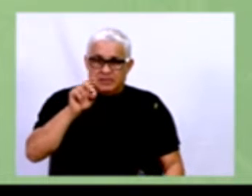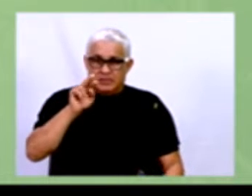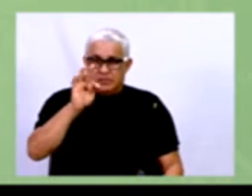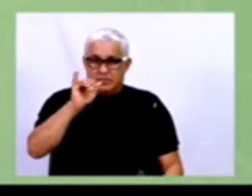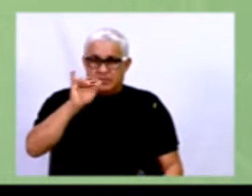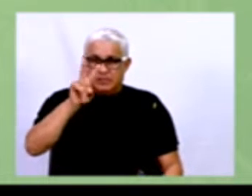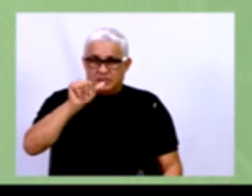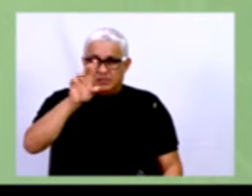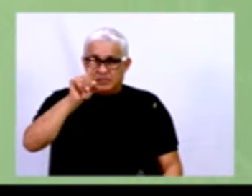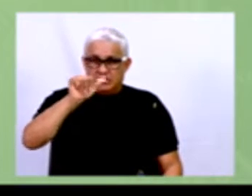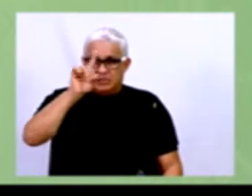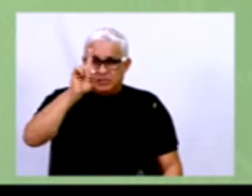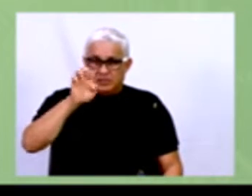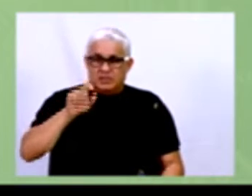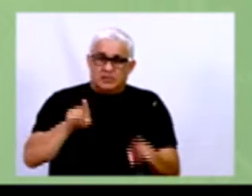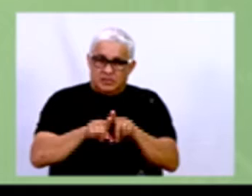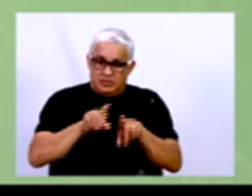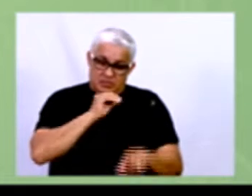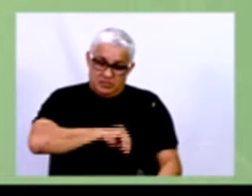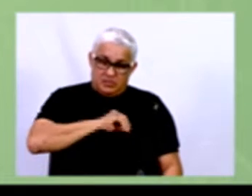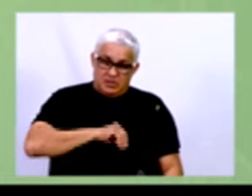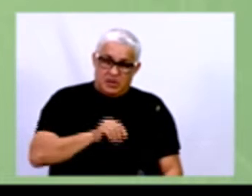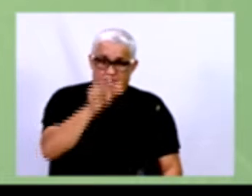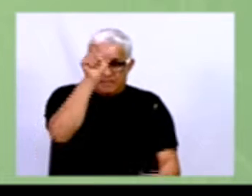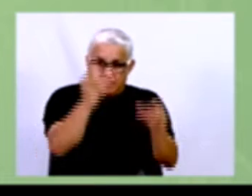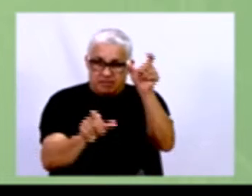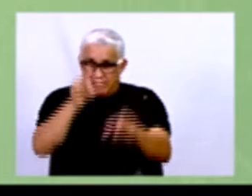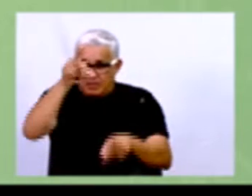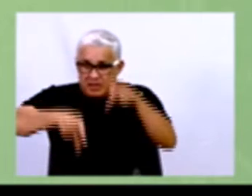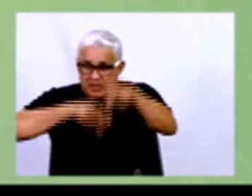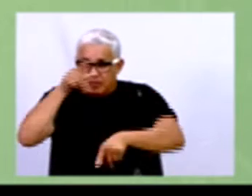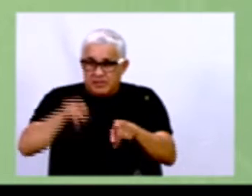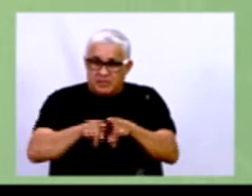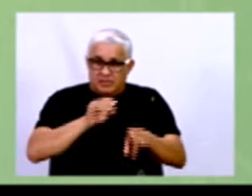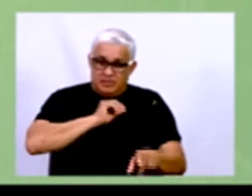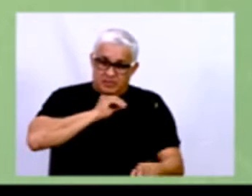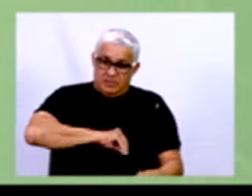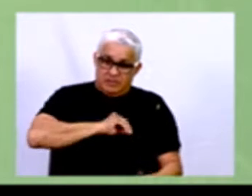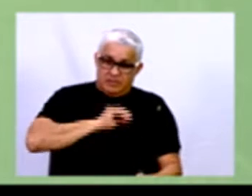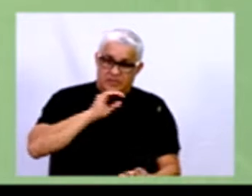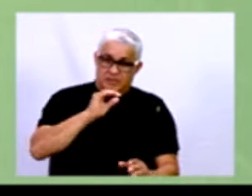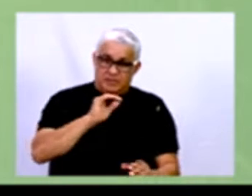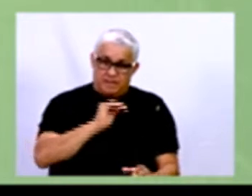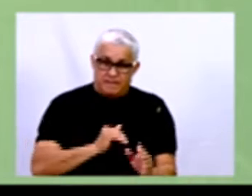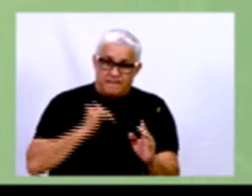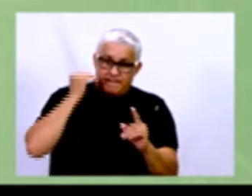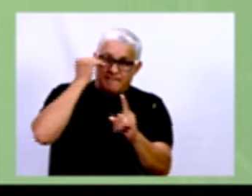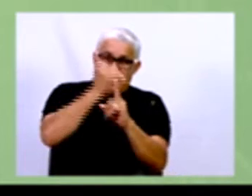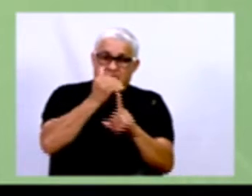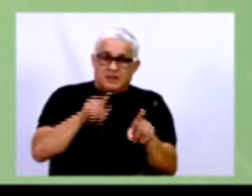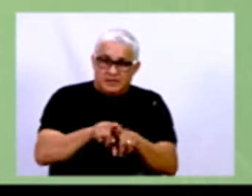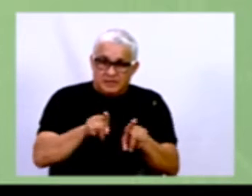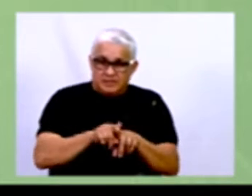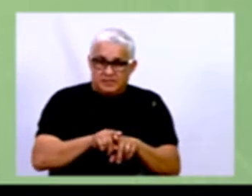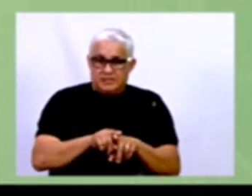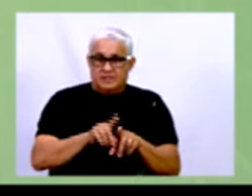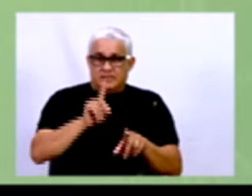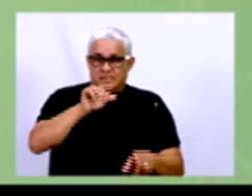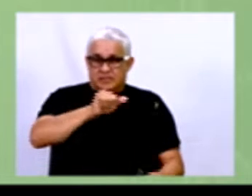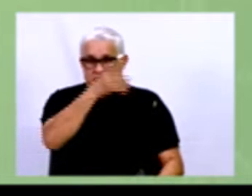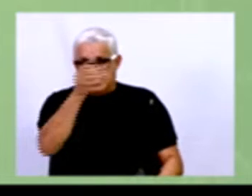por habitante. E, em consequência disso, um aumento dos salários, dos padrões de bem-estar de uma determinada